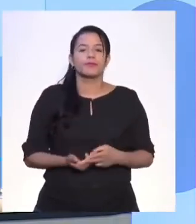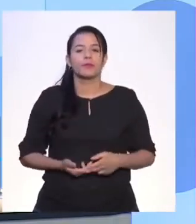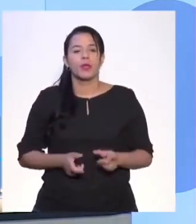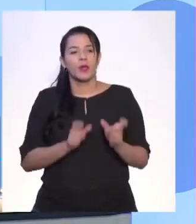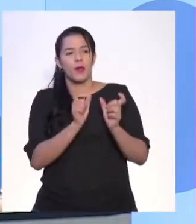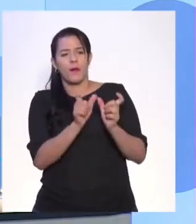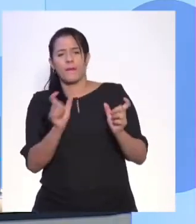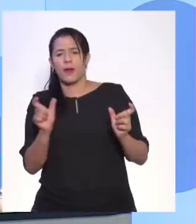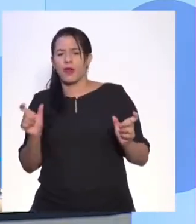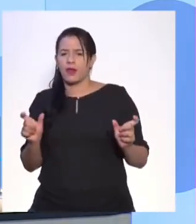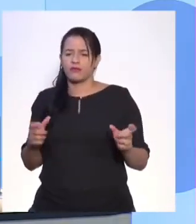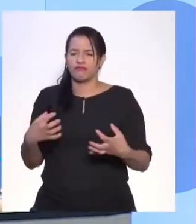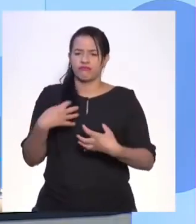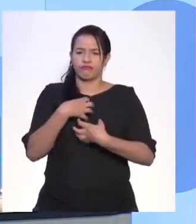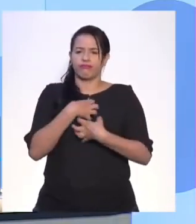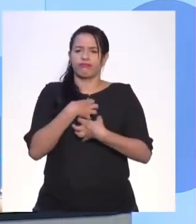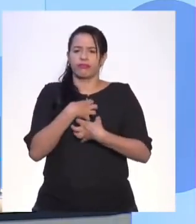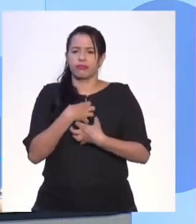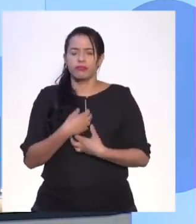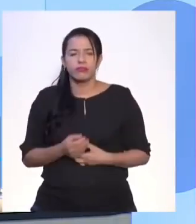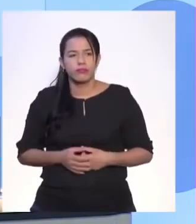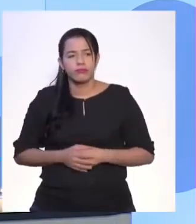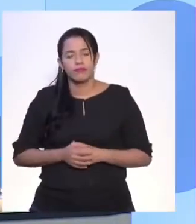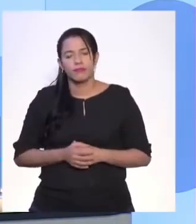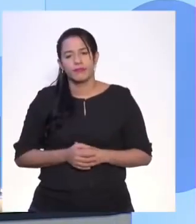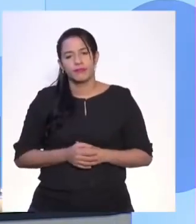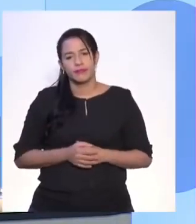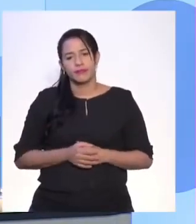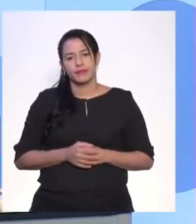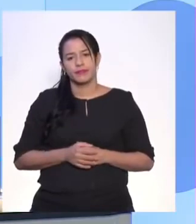que ofendem, aí se referindo à primeira.